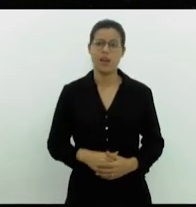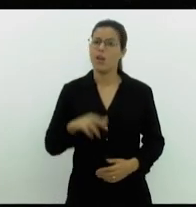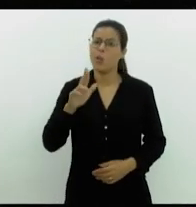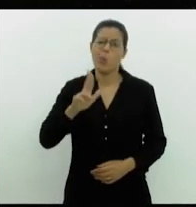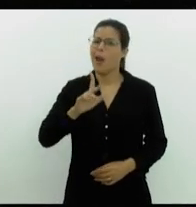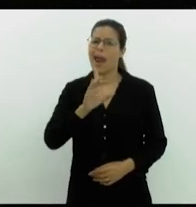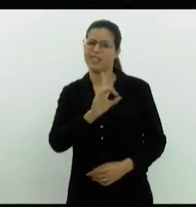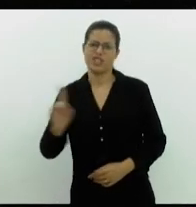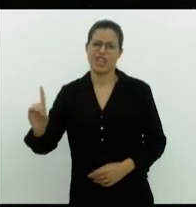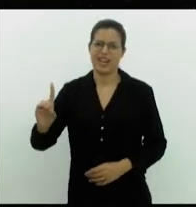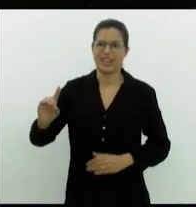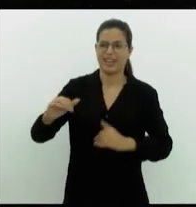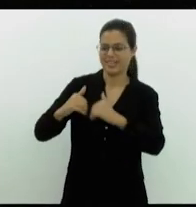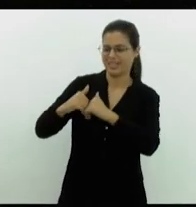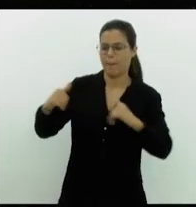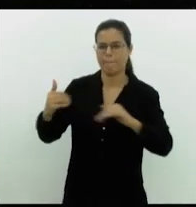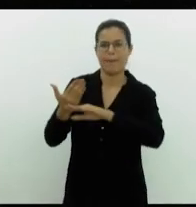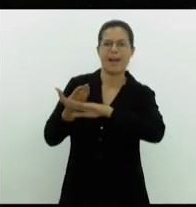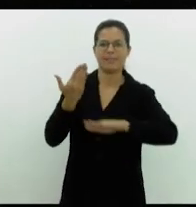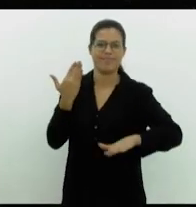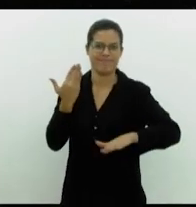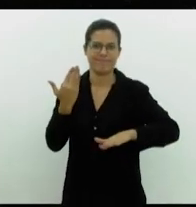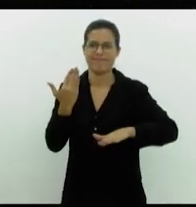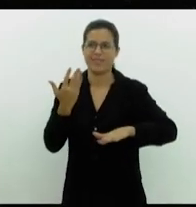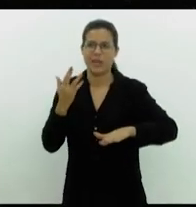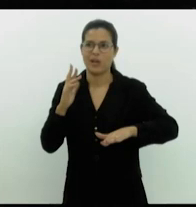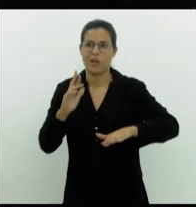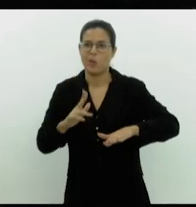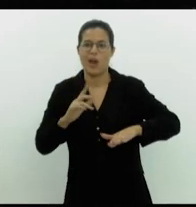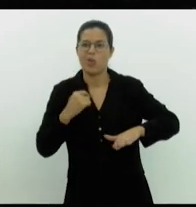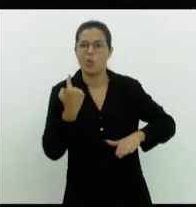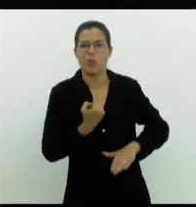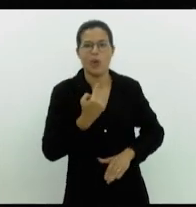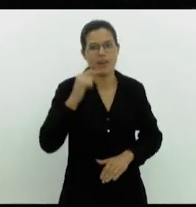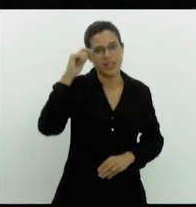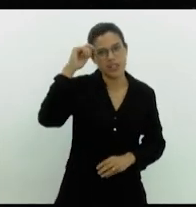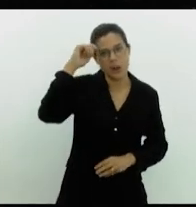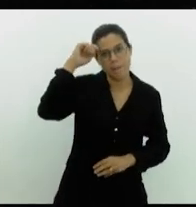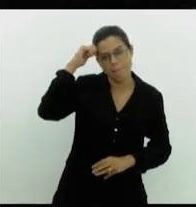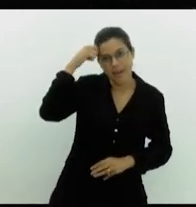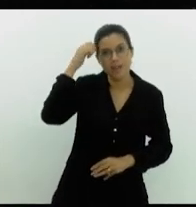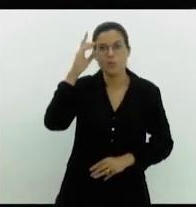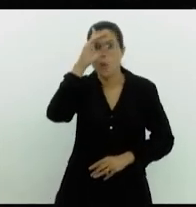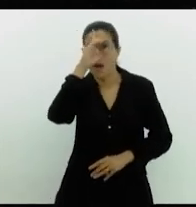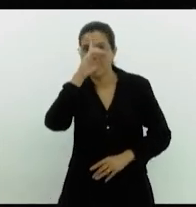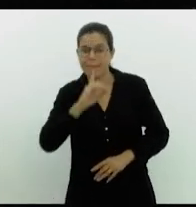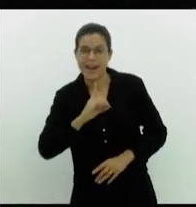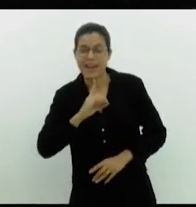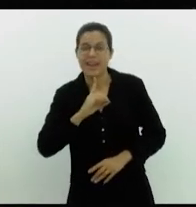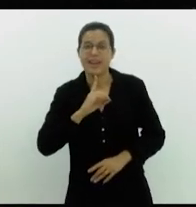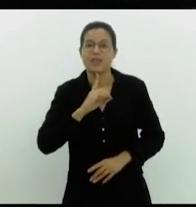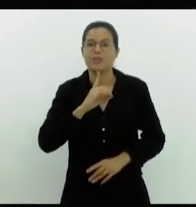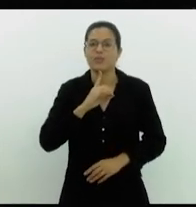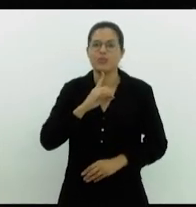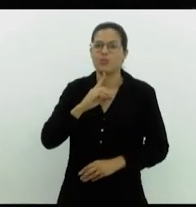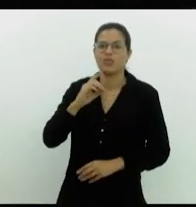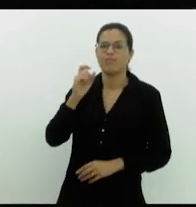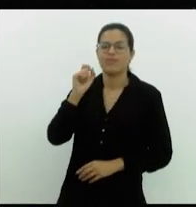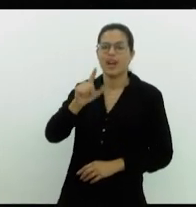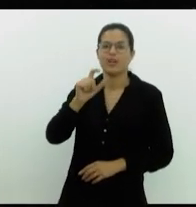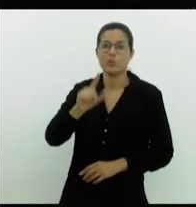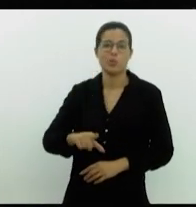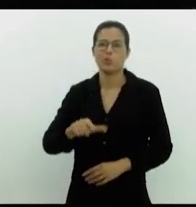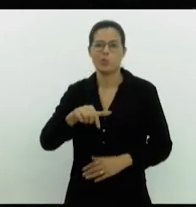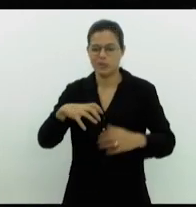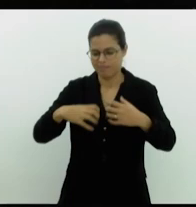que segrega. Não somos nós que colocamos pretos, amarelos e azuis em lugares diferentes, até porque nós somos contra a cota racial.